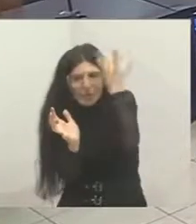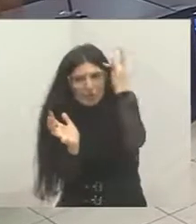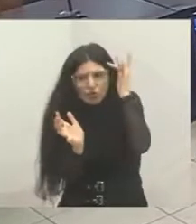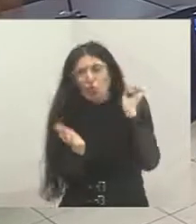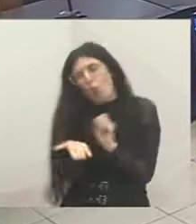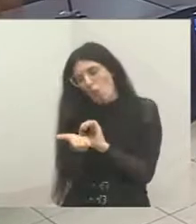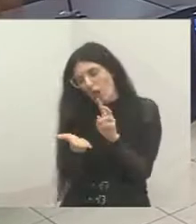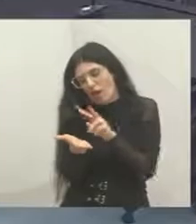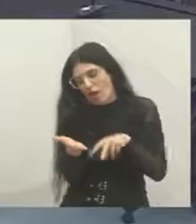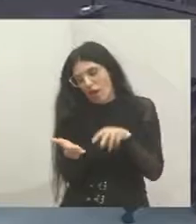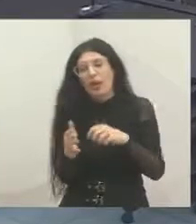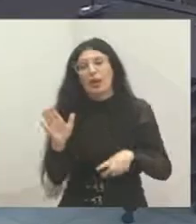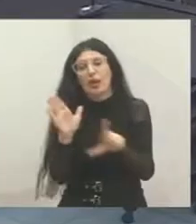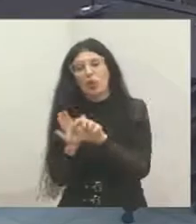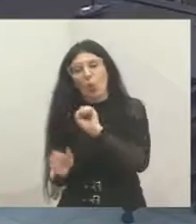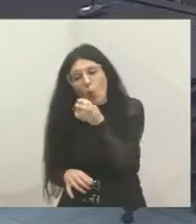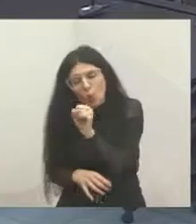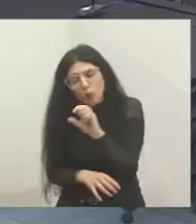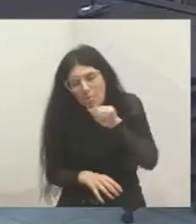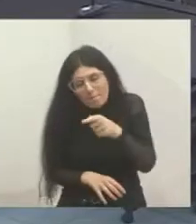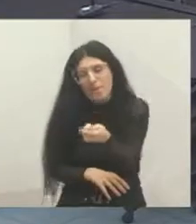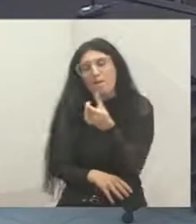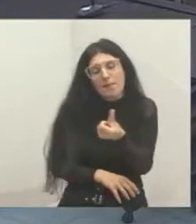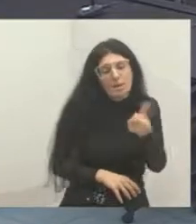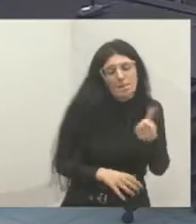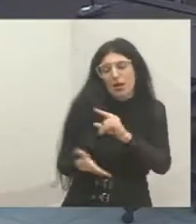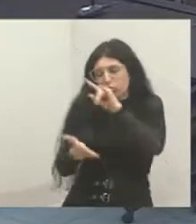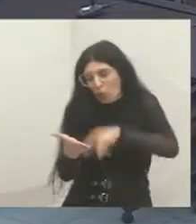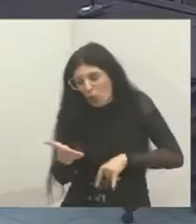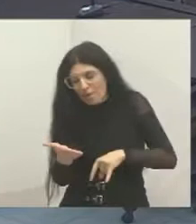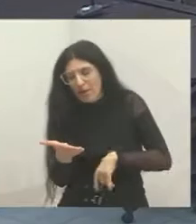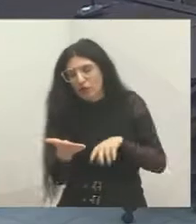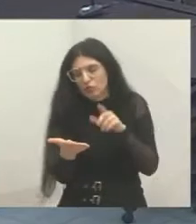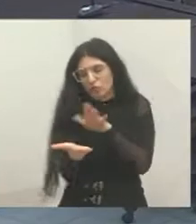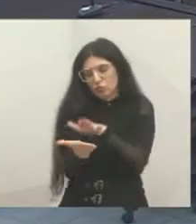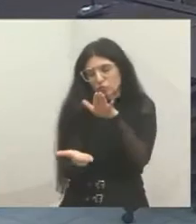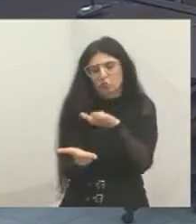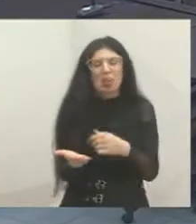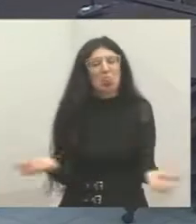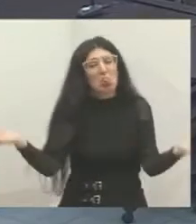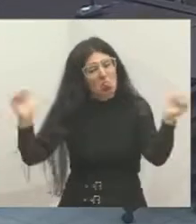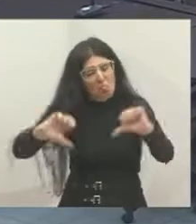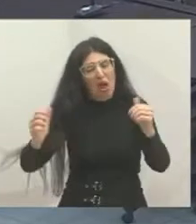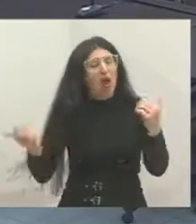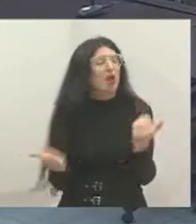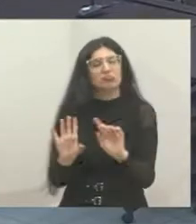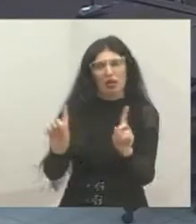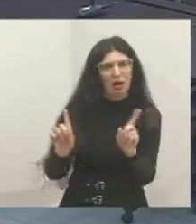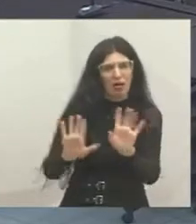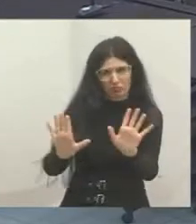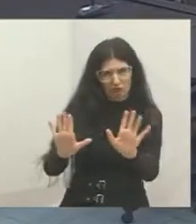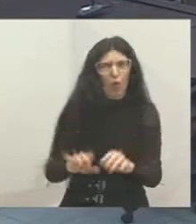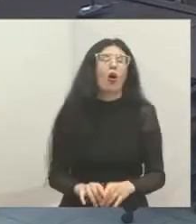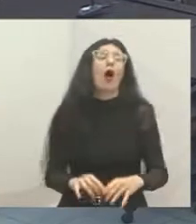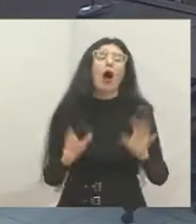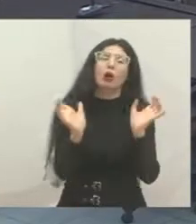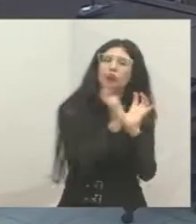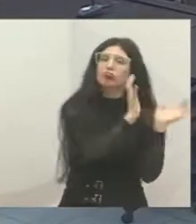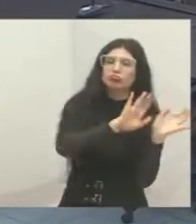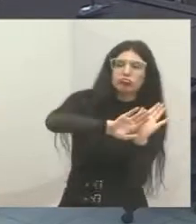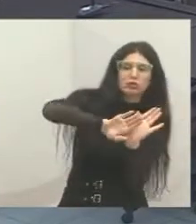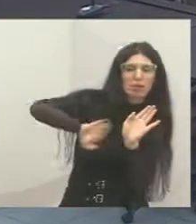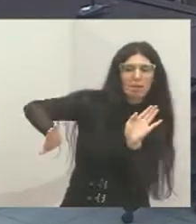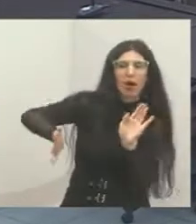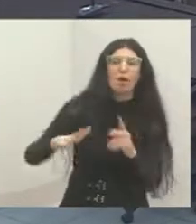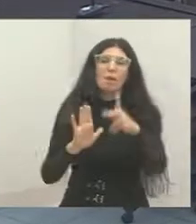atendimento da Lei 8.066, a documentação. Se não passou a documentação, daí então a bancada nem